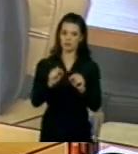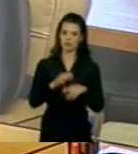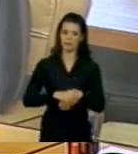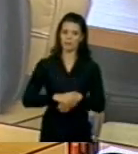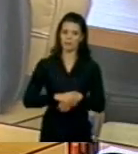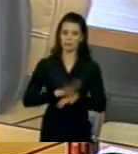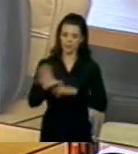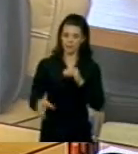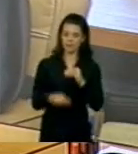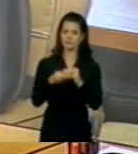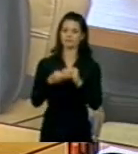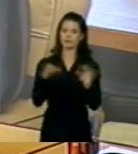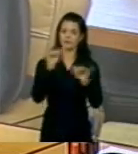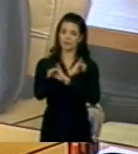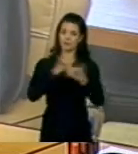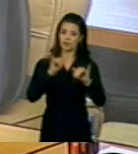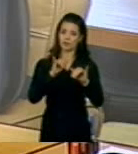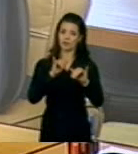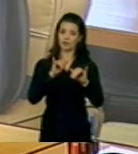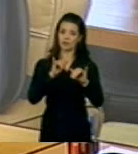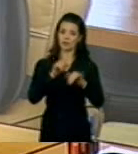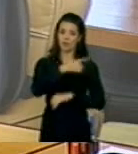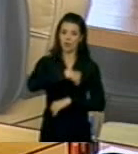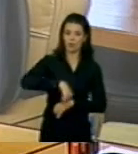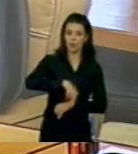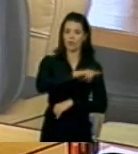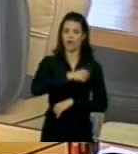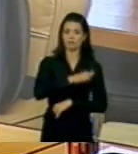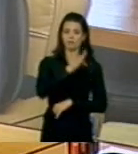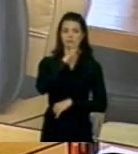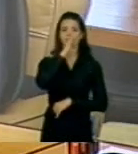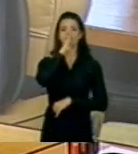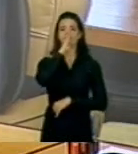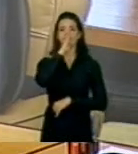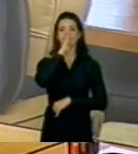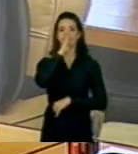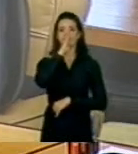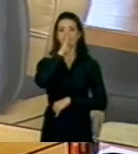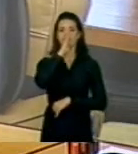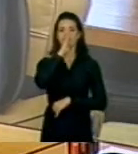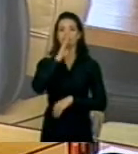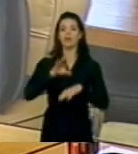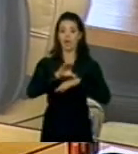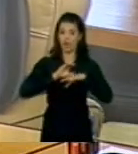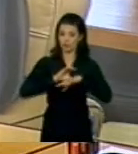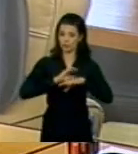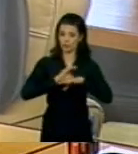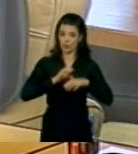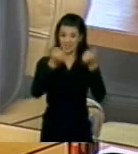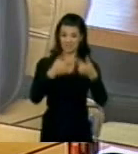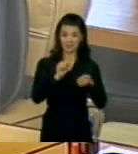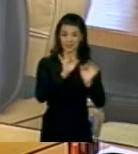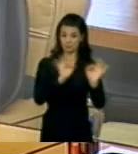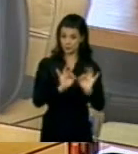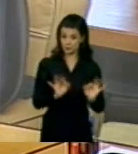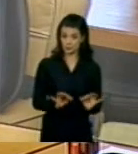o argumento segundo o qual existe um silêncio eloquente e intencional na Constituição, porque o Constituinte, ao